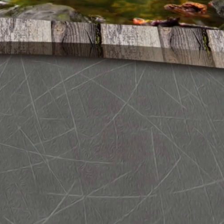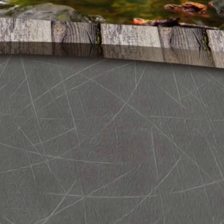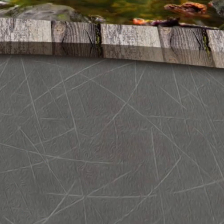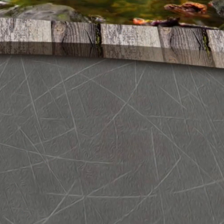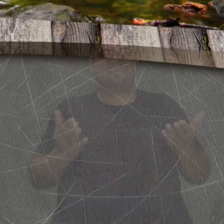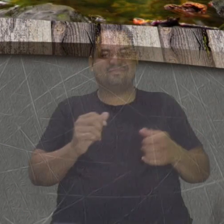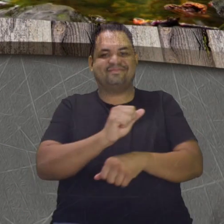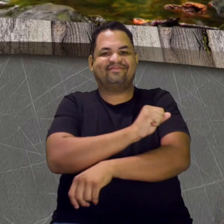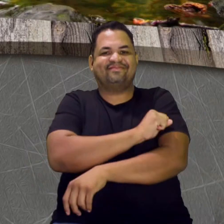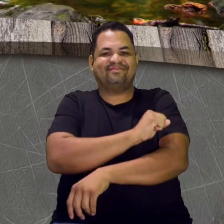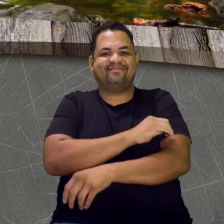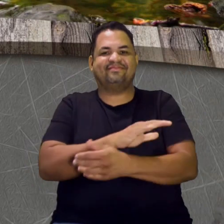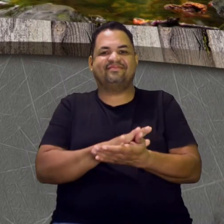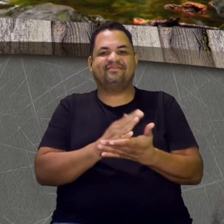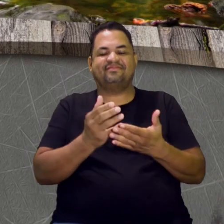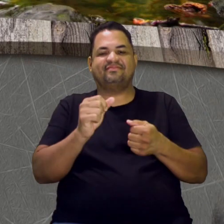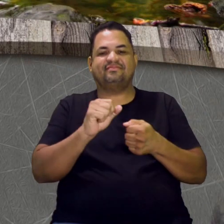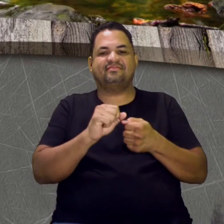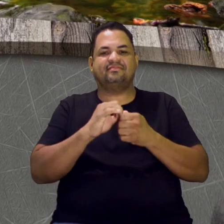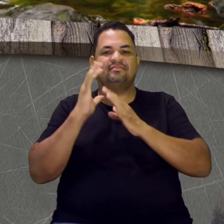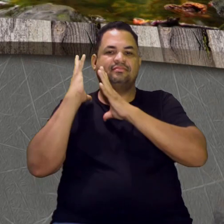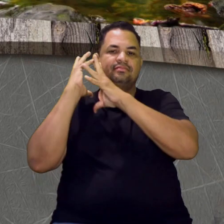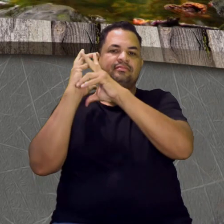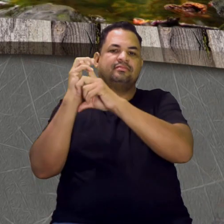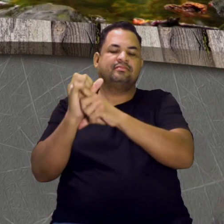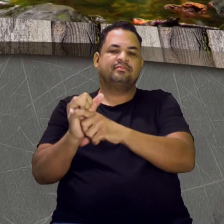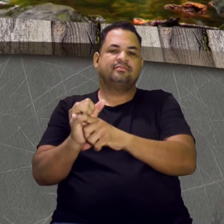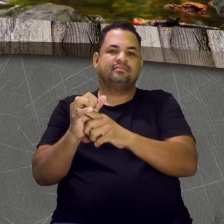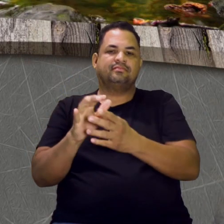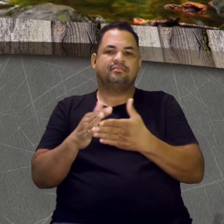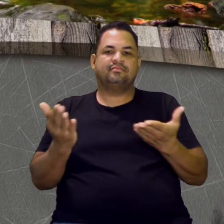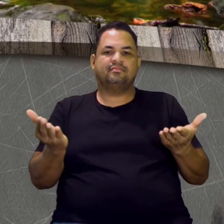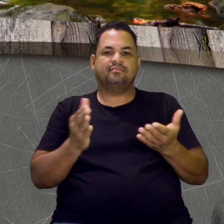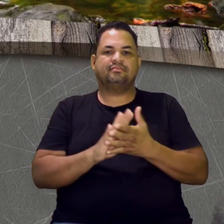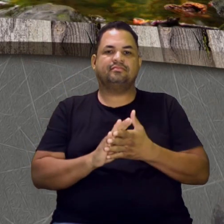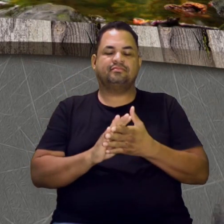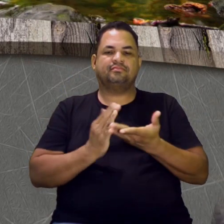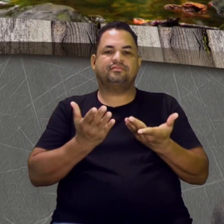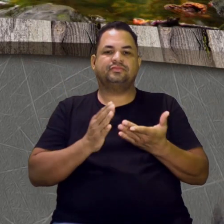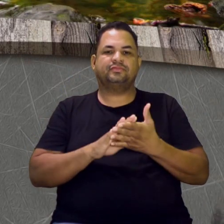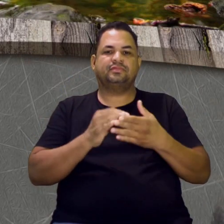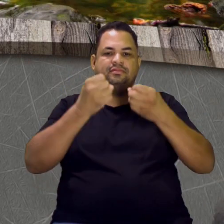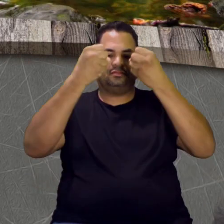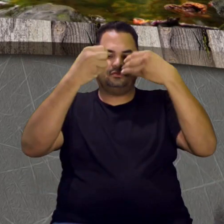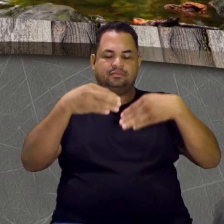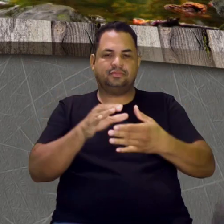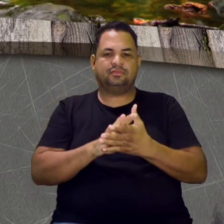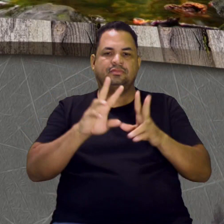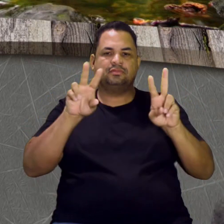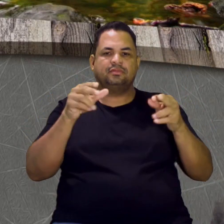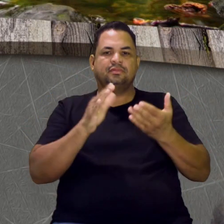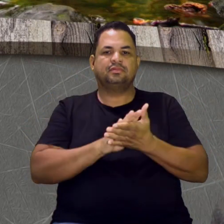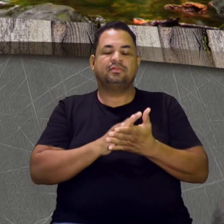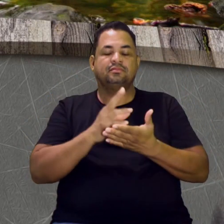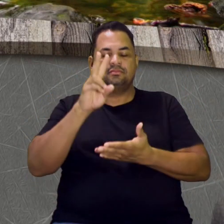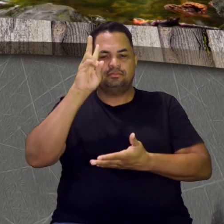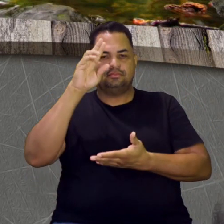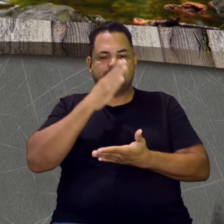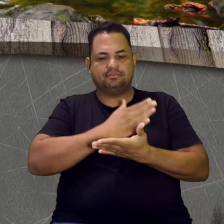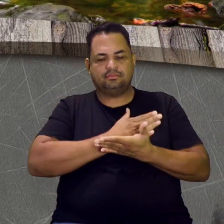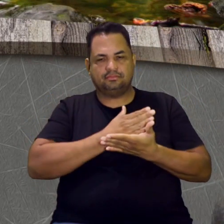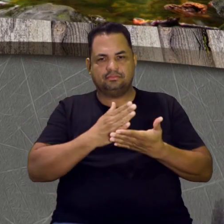É isso aí, alunos. Agora a gente vai fazer uma revisão, né? A gente vai dar uma repassada no assunto. Lembrando que essa parte introdutória